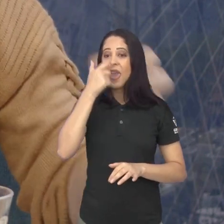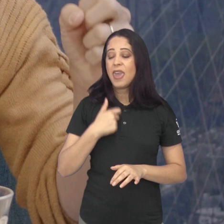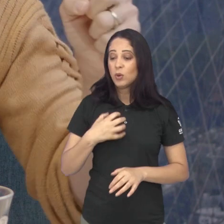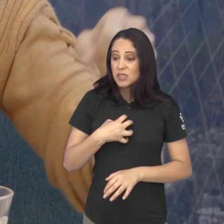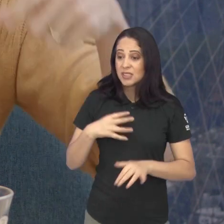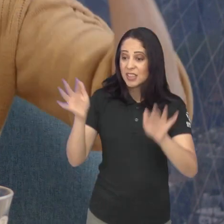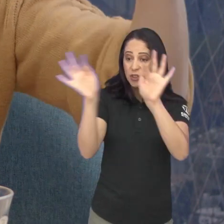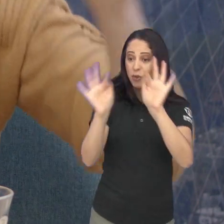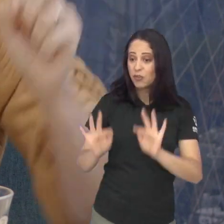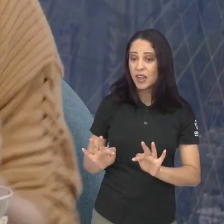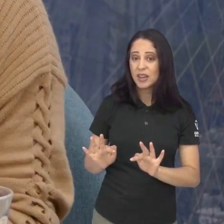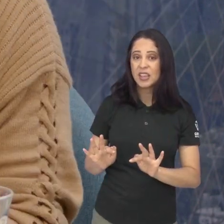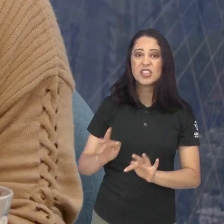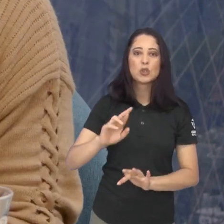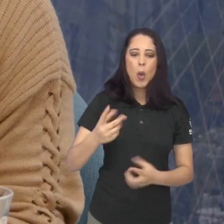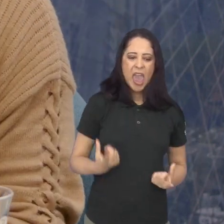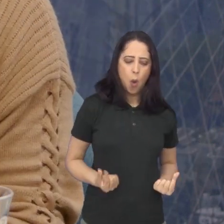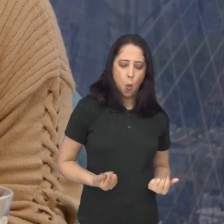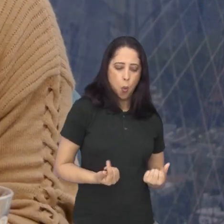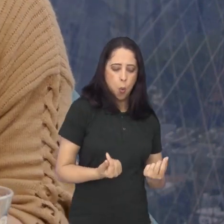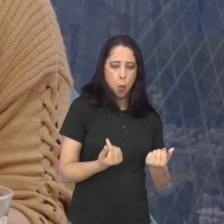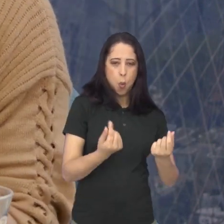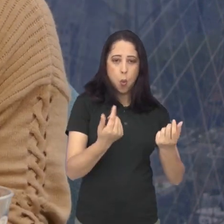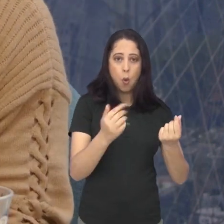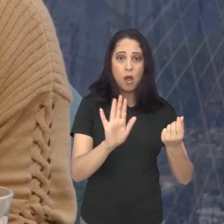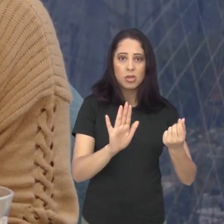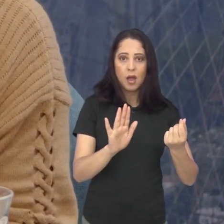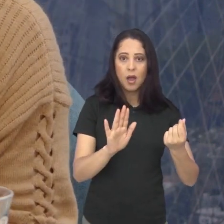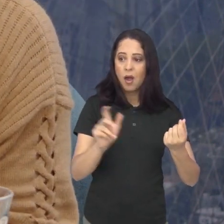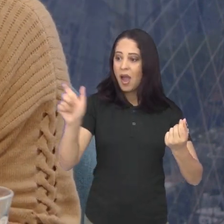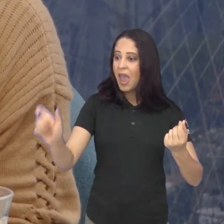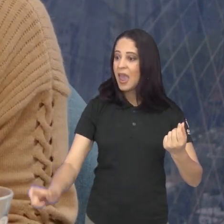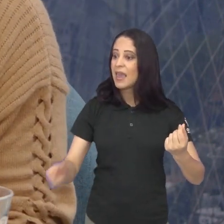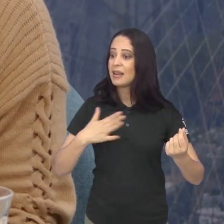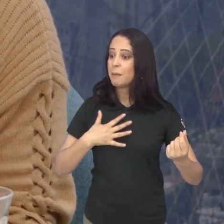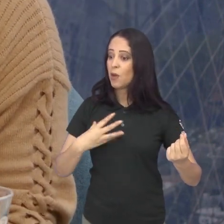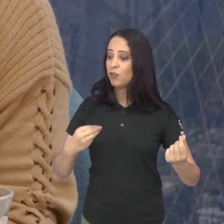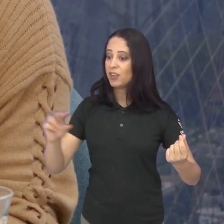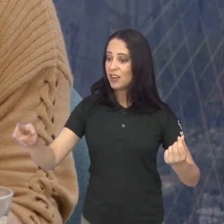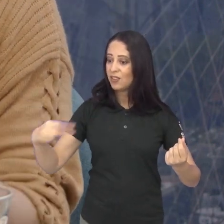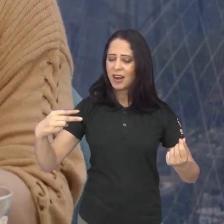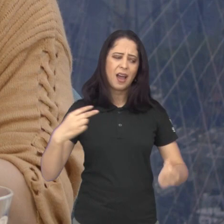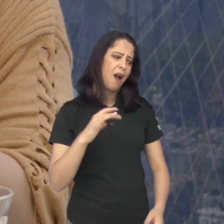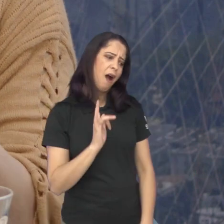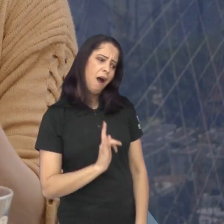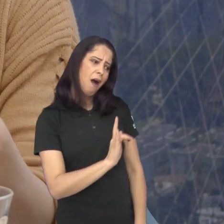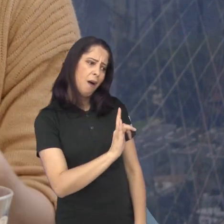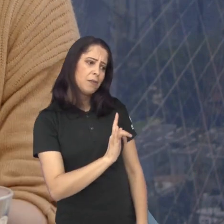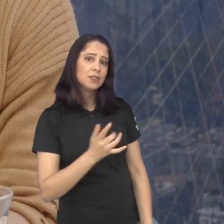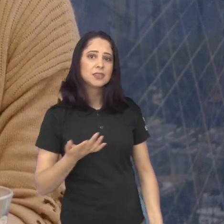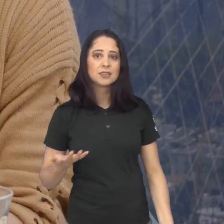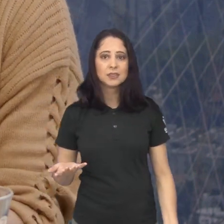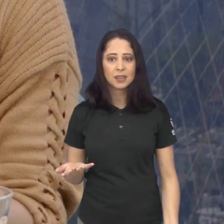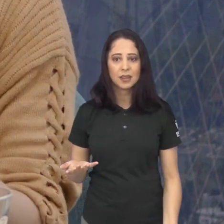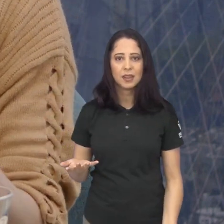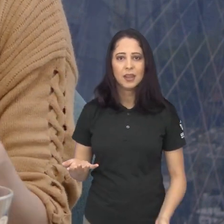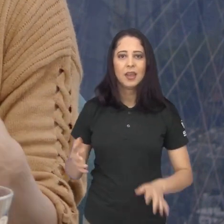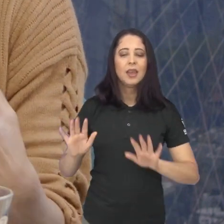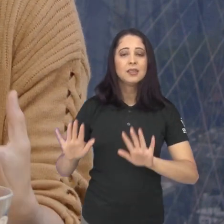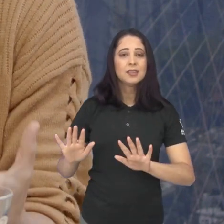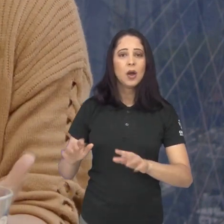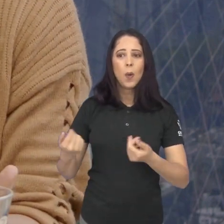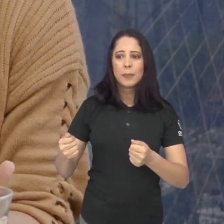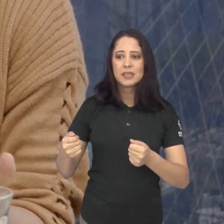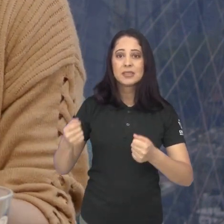de repente, ver um monte de zero na conta bancária, mas é meu filho olhar para mim e falar, te amo, mamãe. Então, é a gente fazer essa troca, de repente,